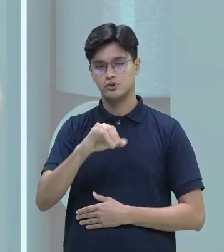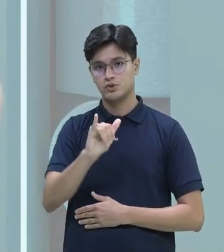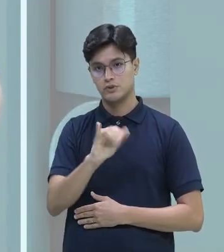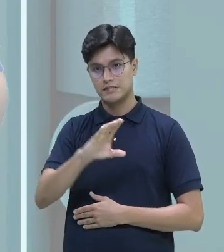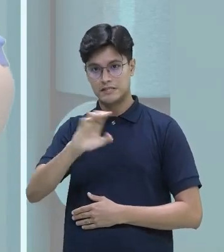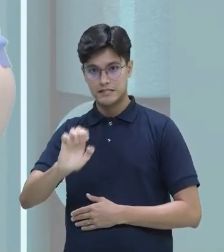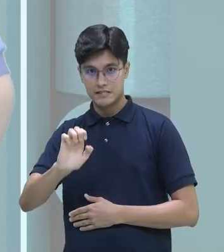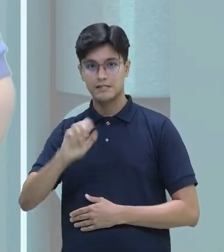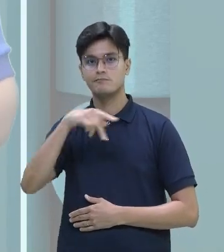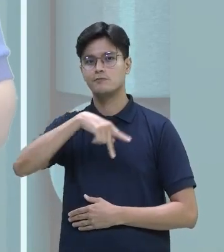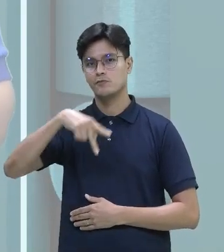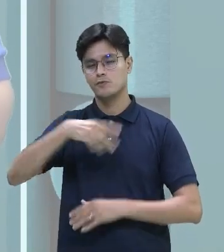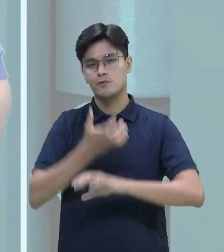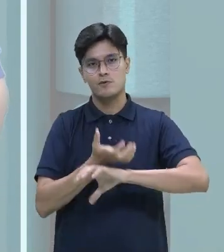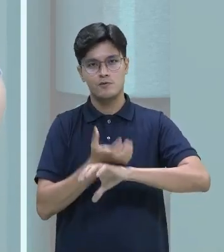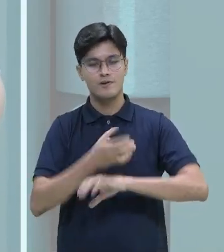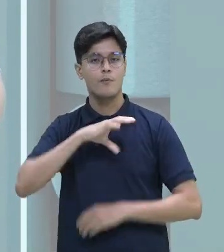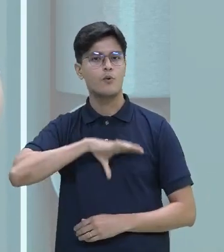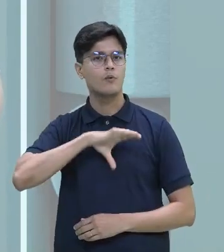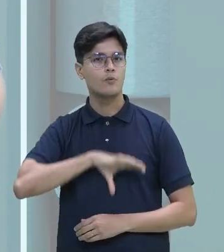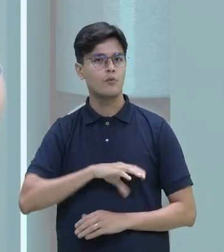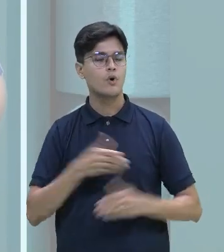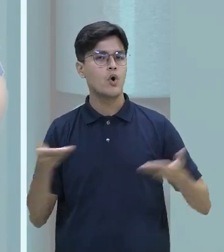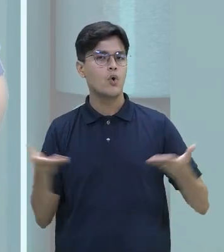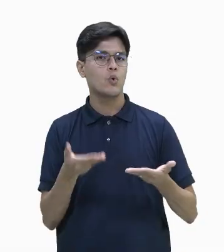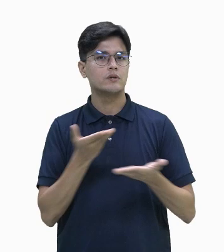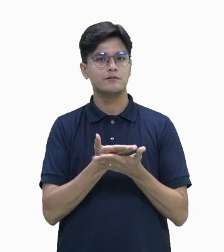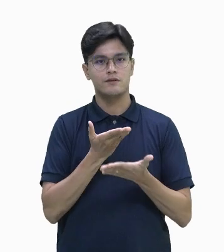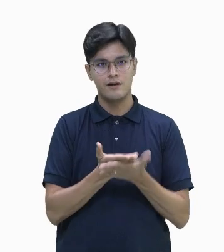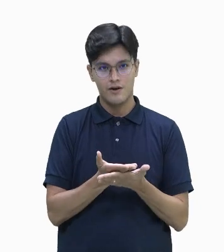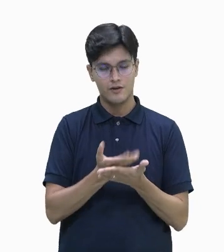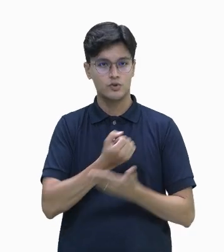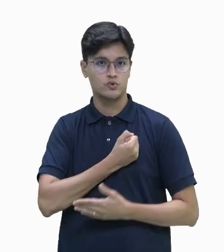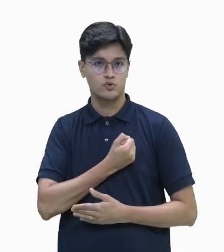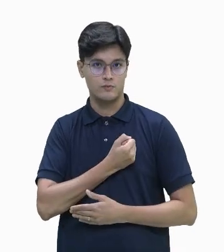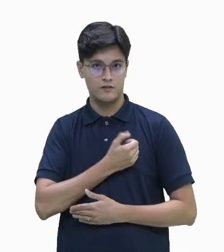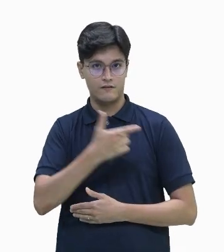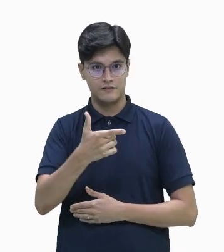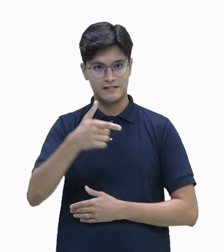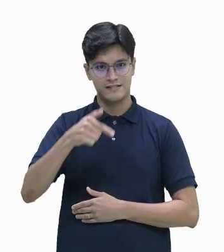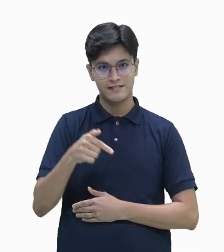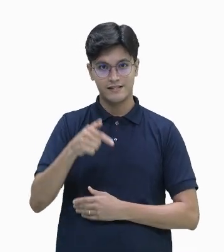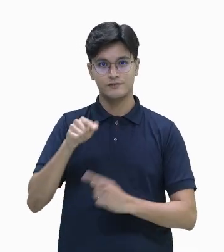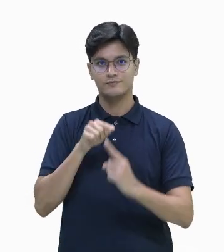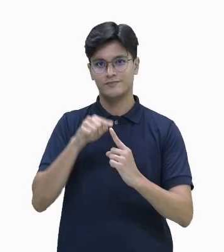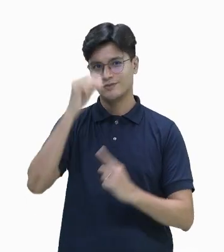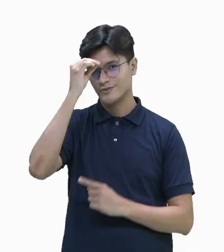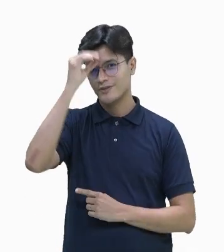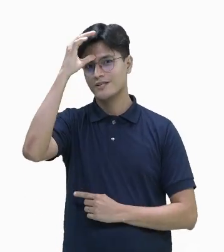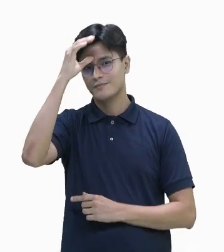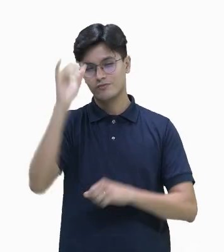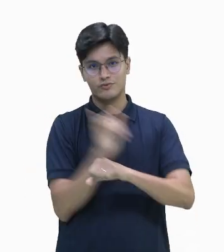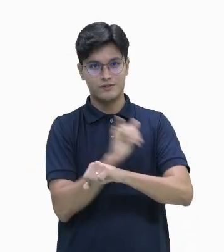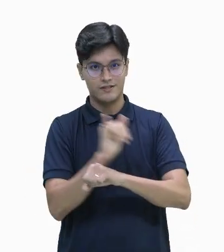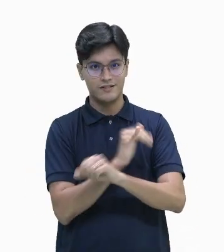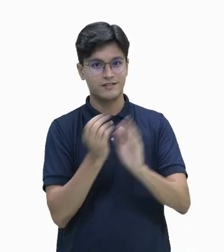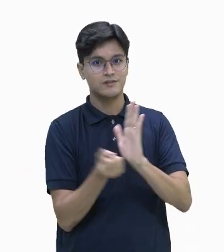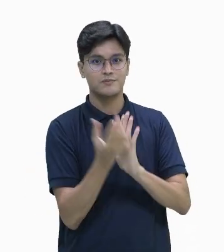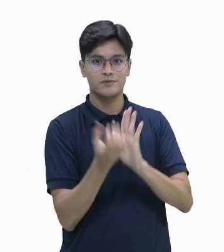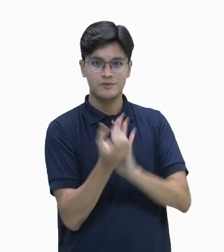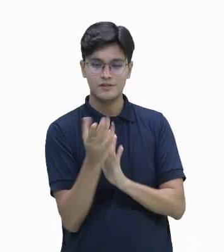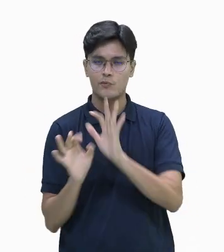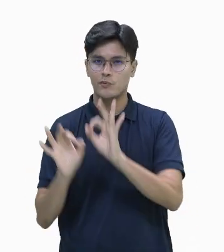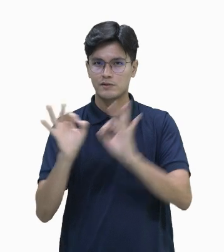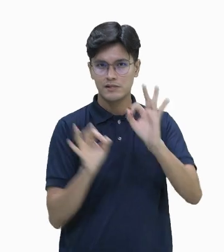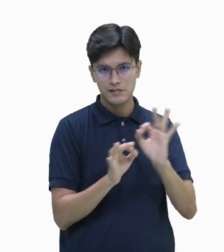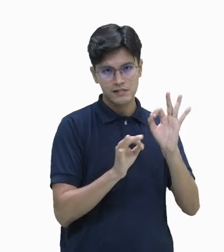língua portuguesa. Esta é a aula 27 do nosso módulo, que tem como objeto de conhecimento as estratégias de produção, planejamento